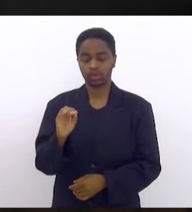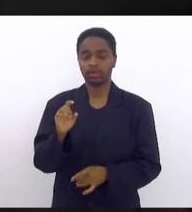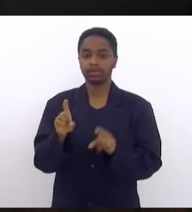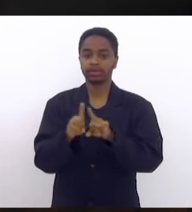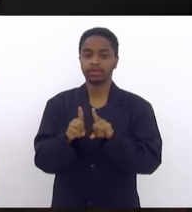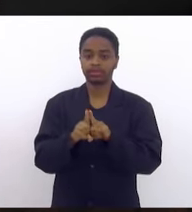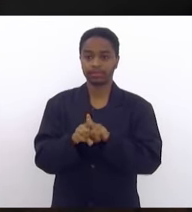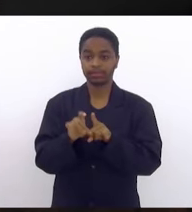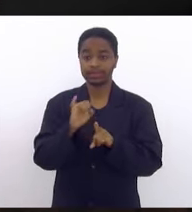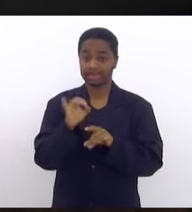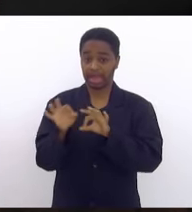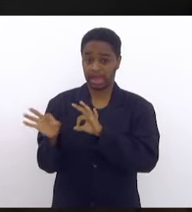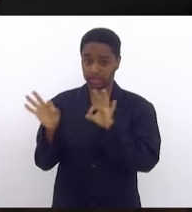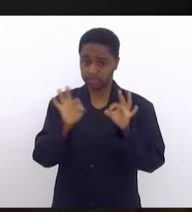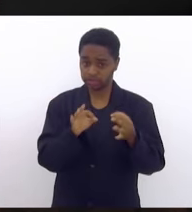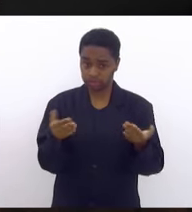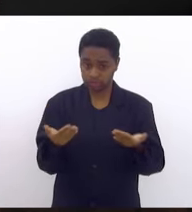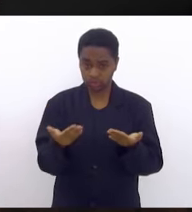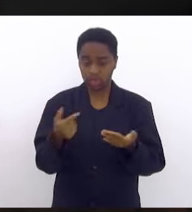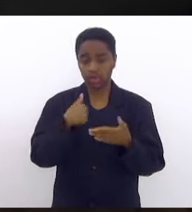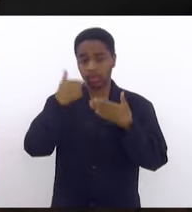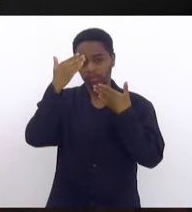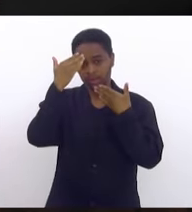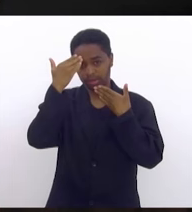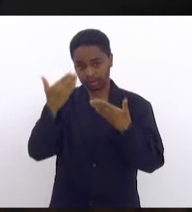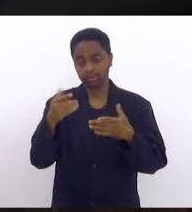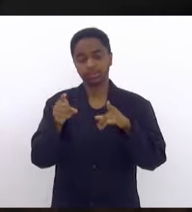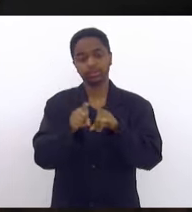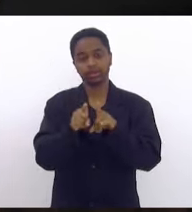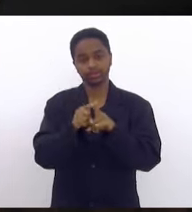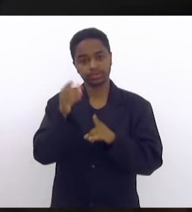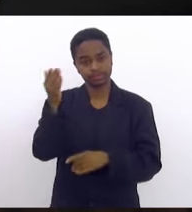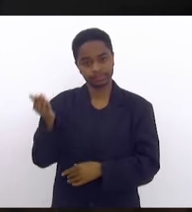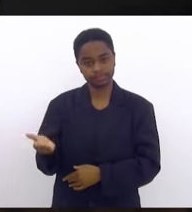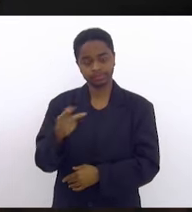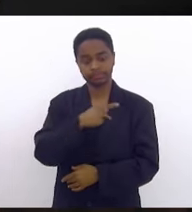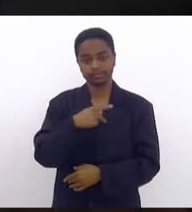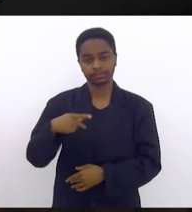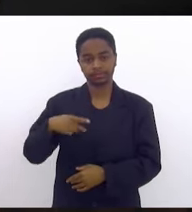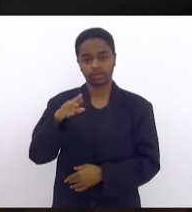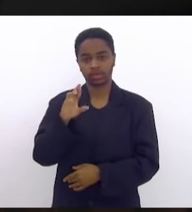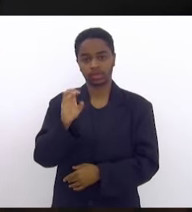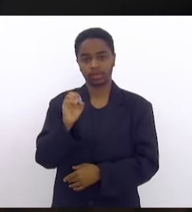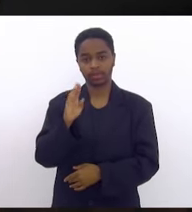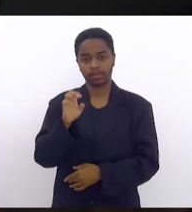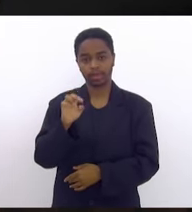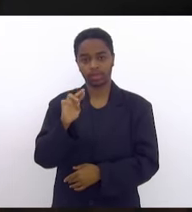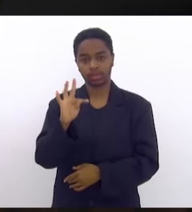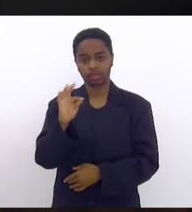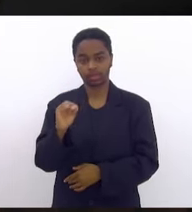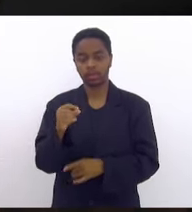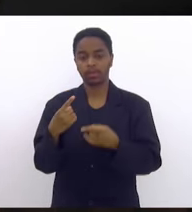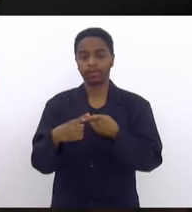estiver nos assistindo, eu agradeço demais ao senhor, pastor Roberto. Pois semana passada eu tive o prazer de